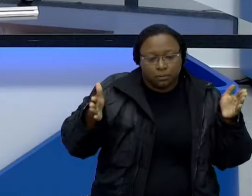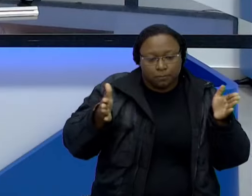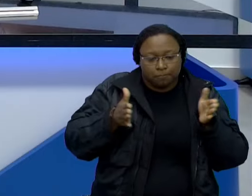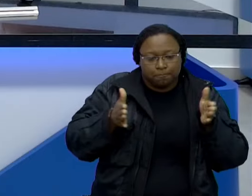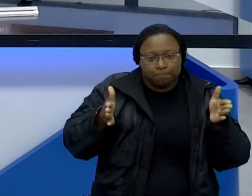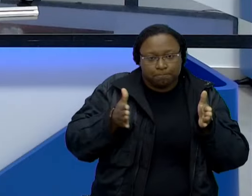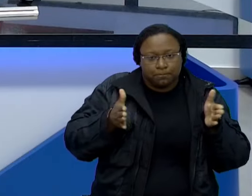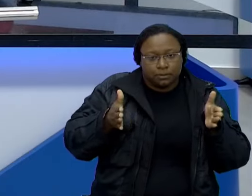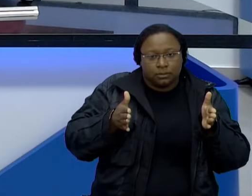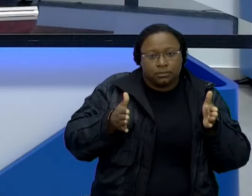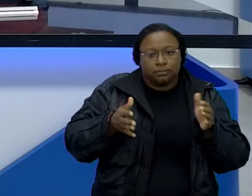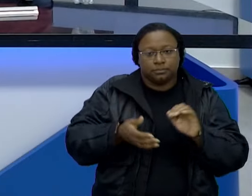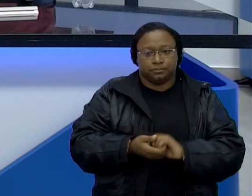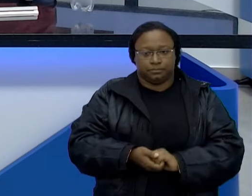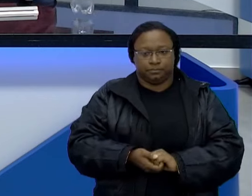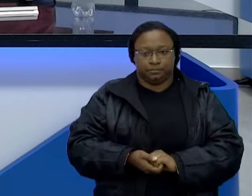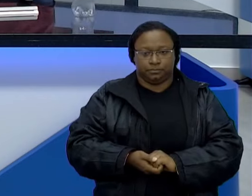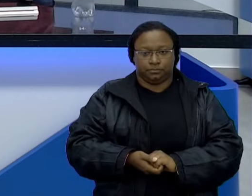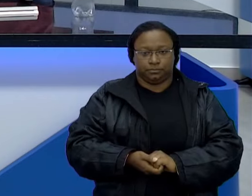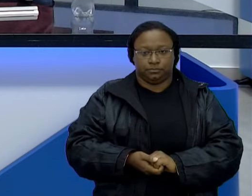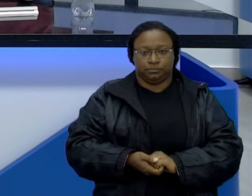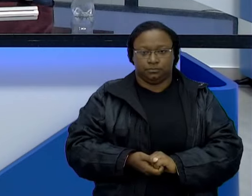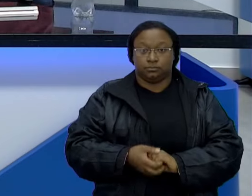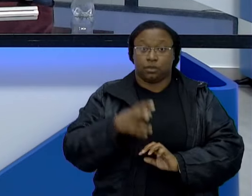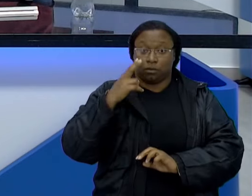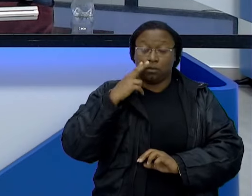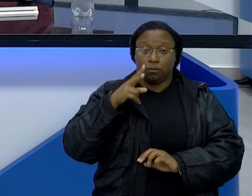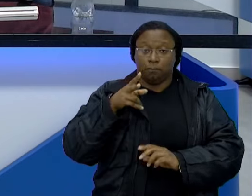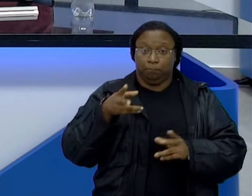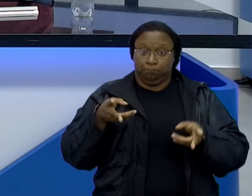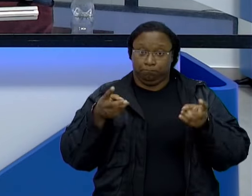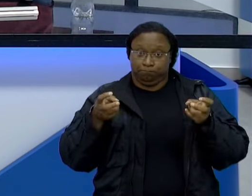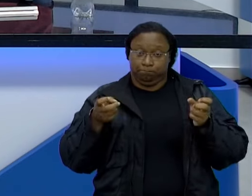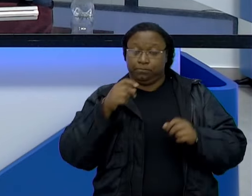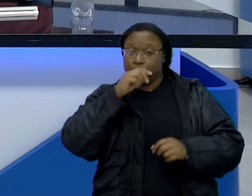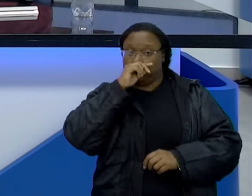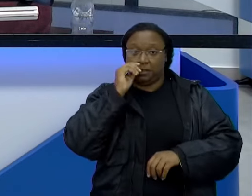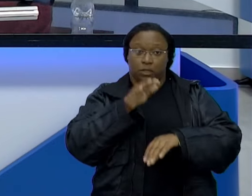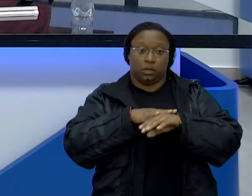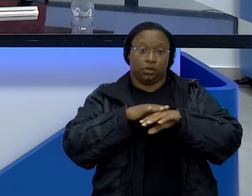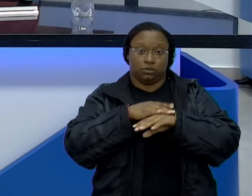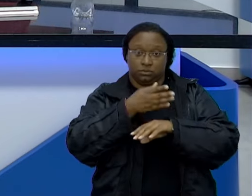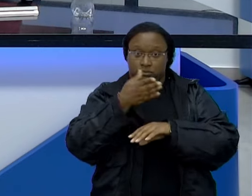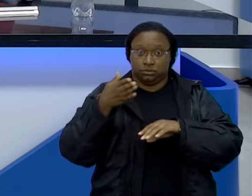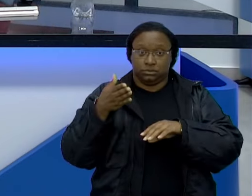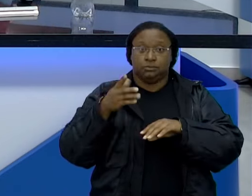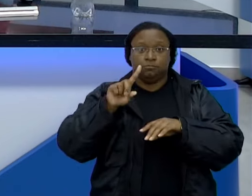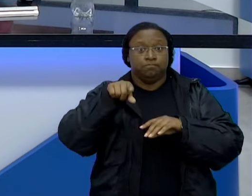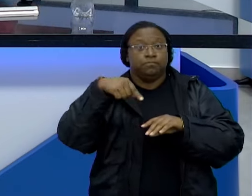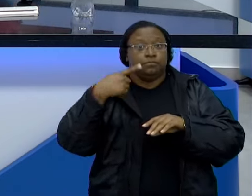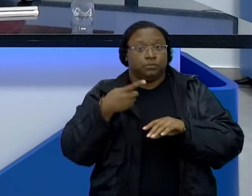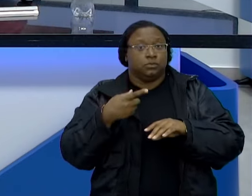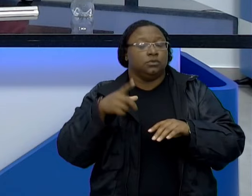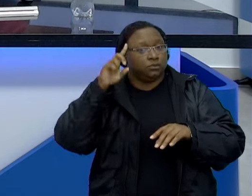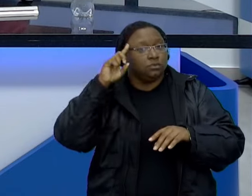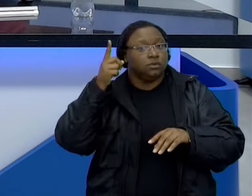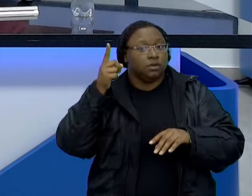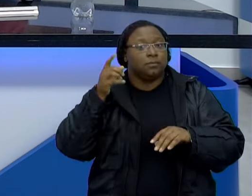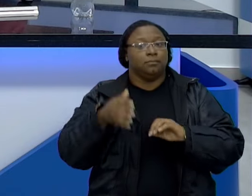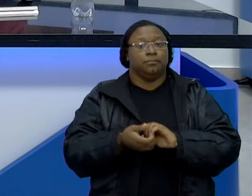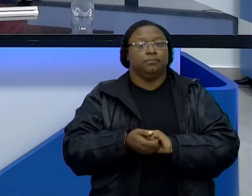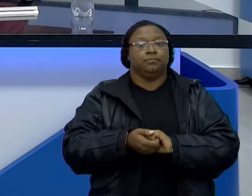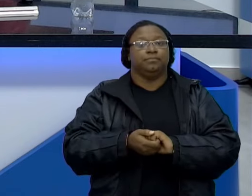obter. Porque veja só, eu vou falar com você numa próxima oportunidade a respeito basicamente